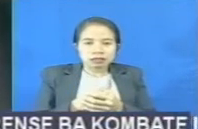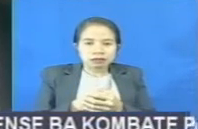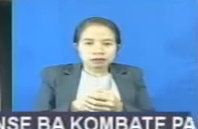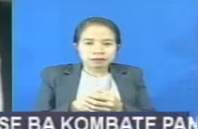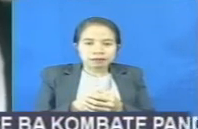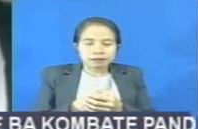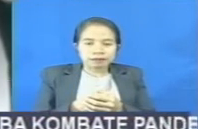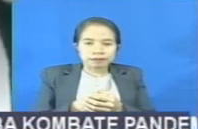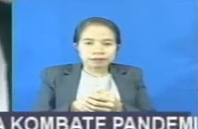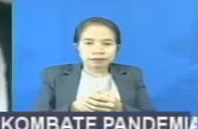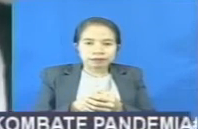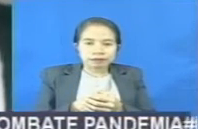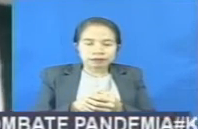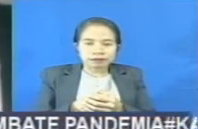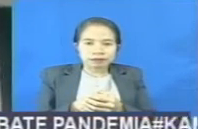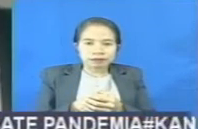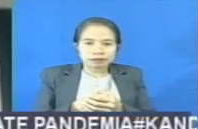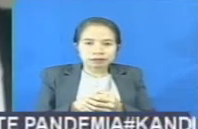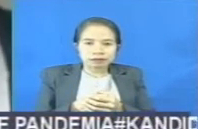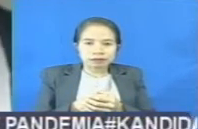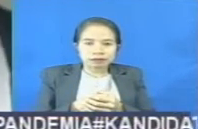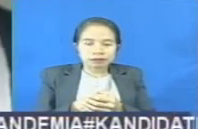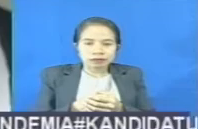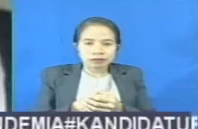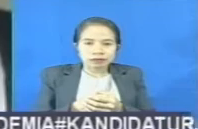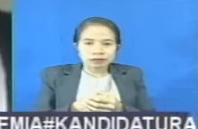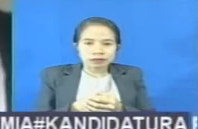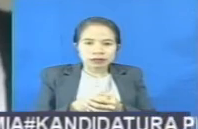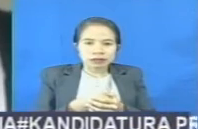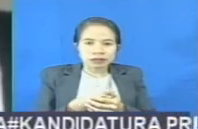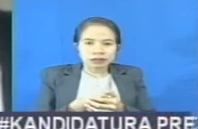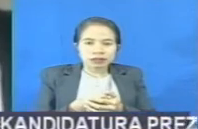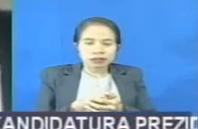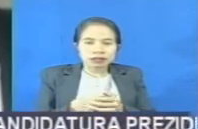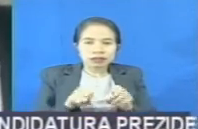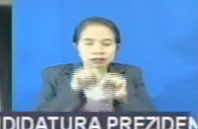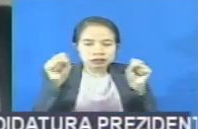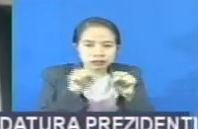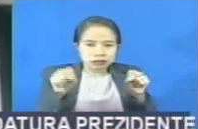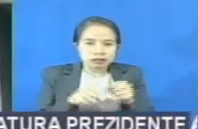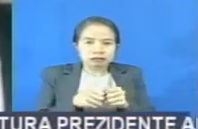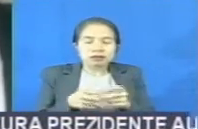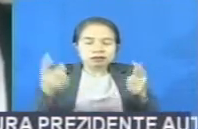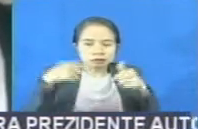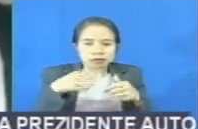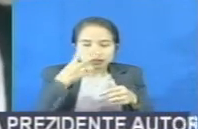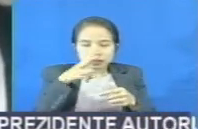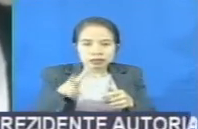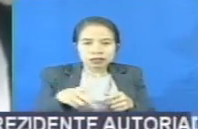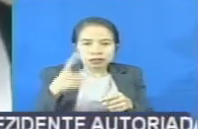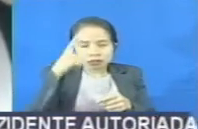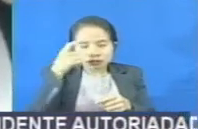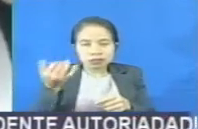a café, a companhia se irá. Lá temos que decidir e colocar o sábado e domingo, né? Vamos tirar a